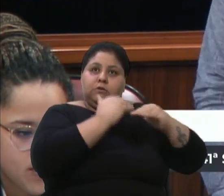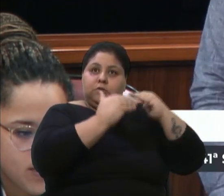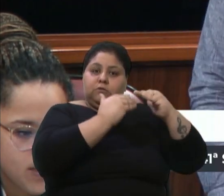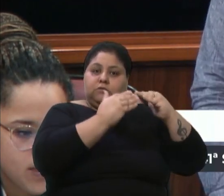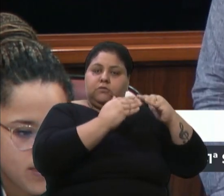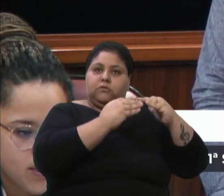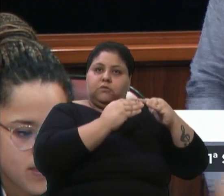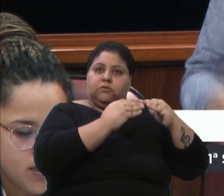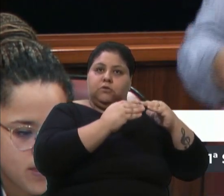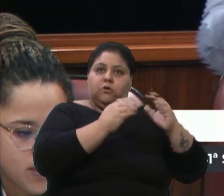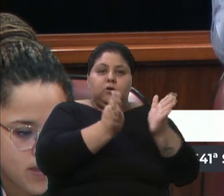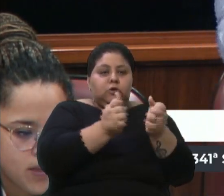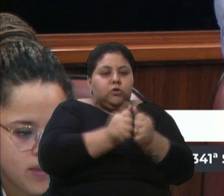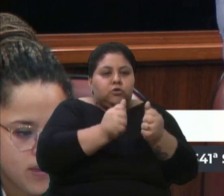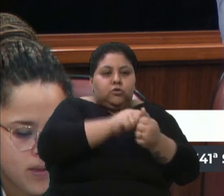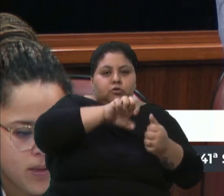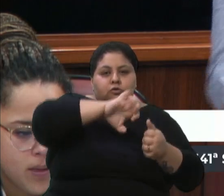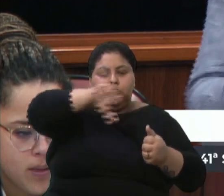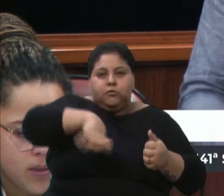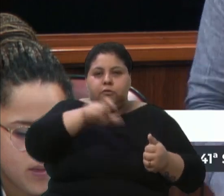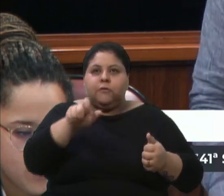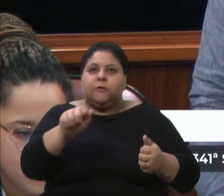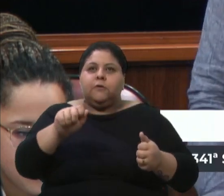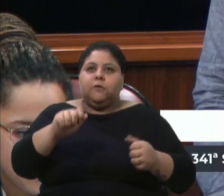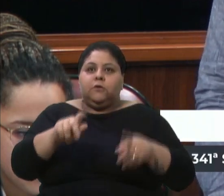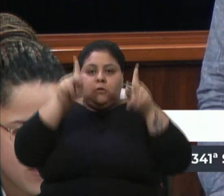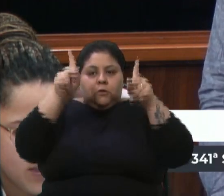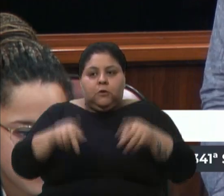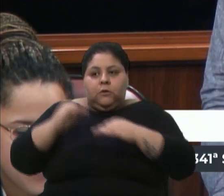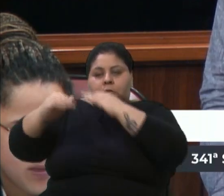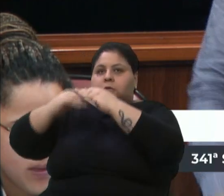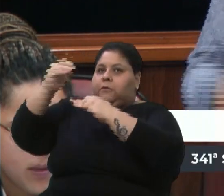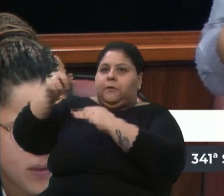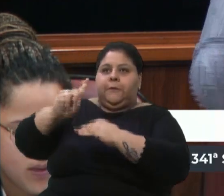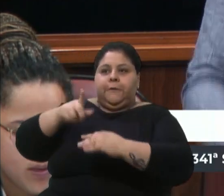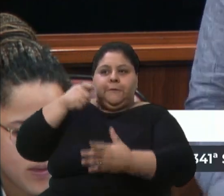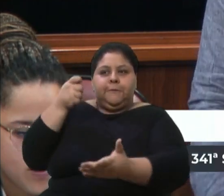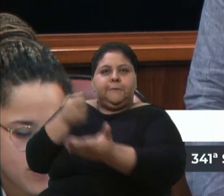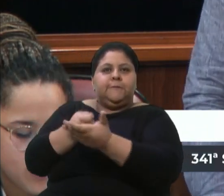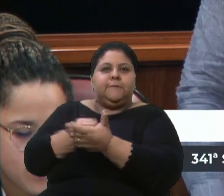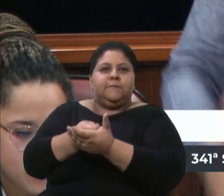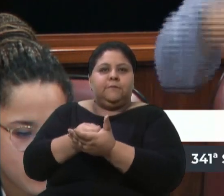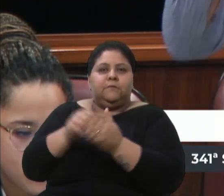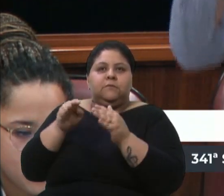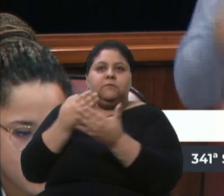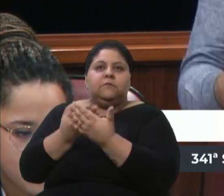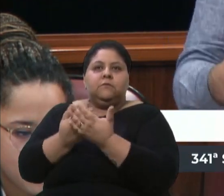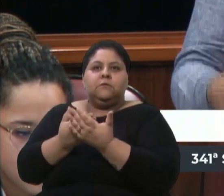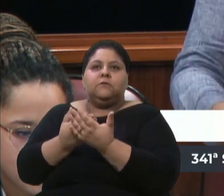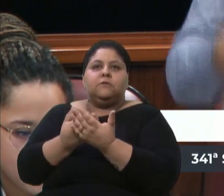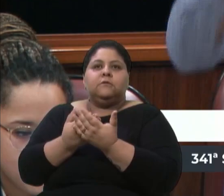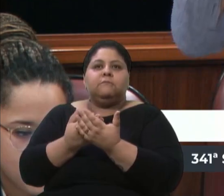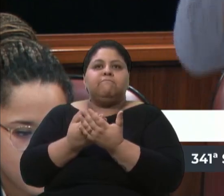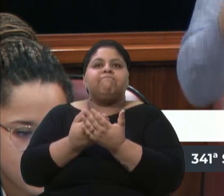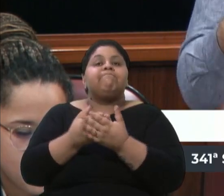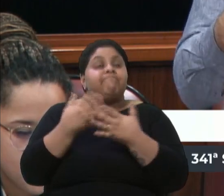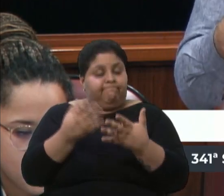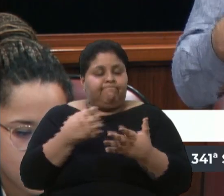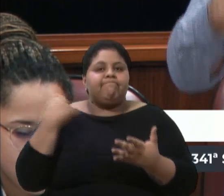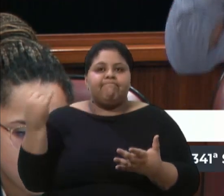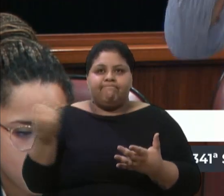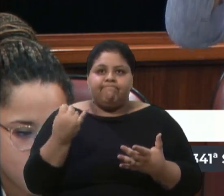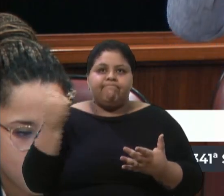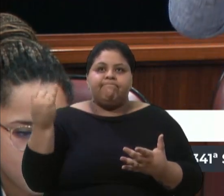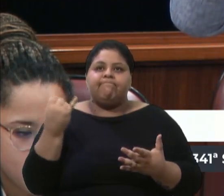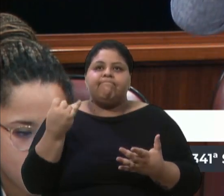pessoas adultas, que não tem a obrigatoriedade ali de estar estudando. Então, é importante, vamos